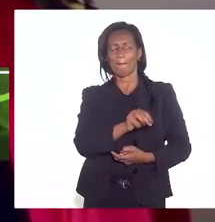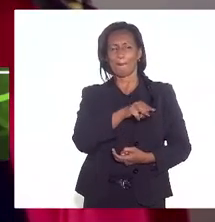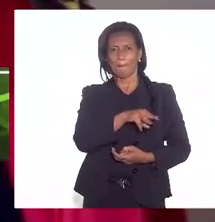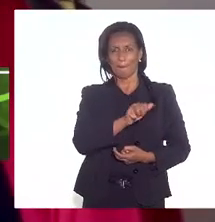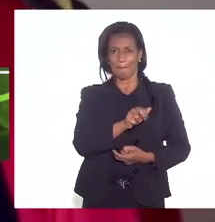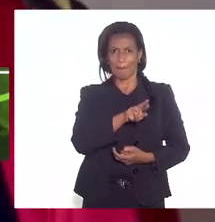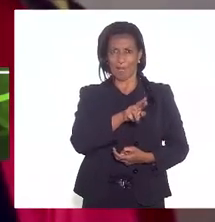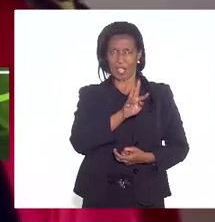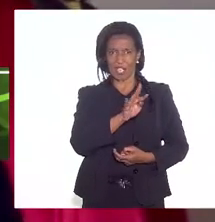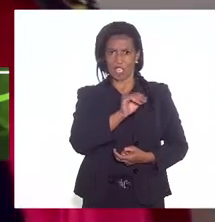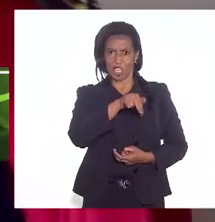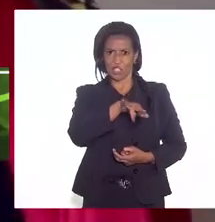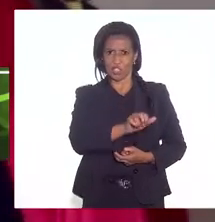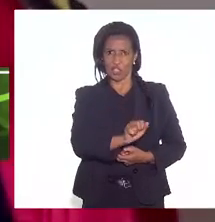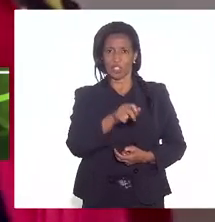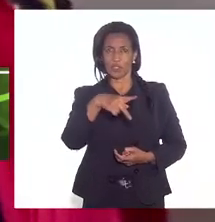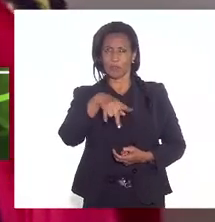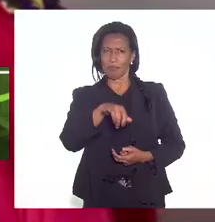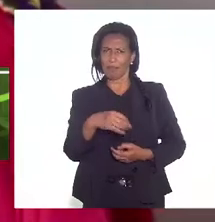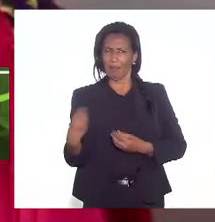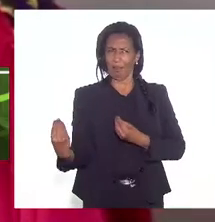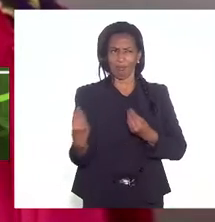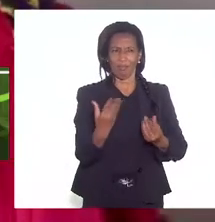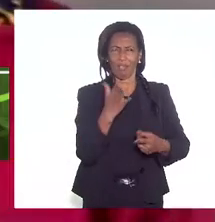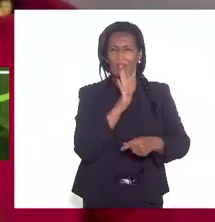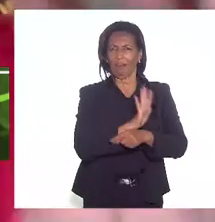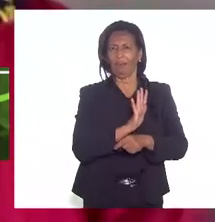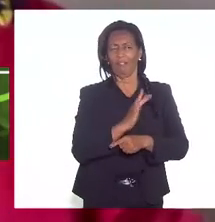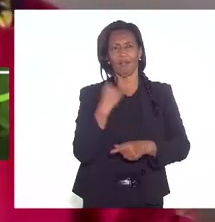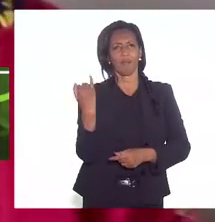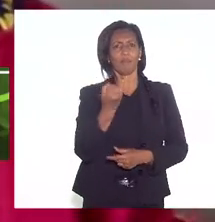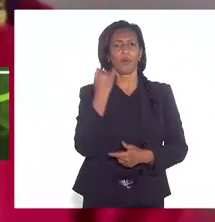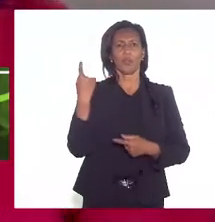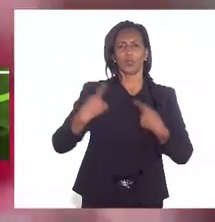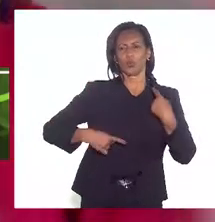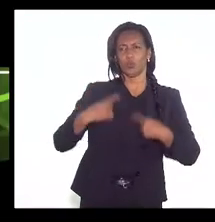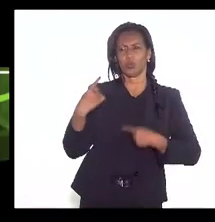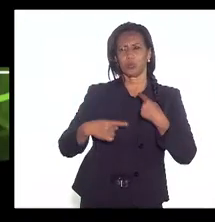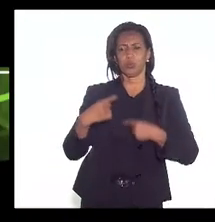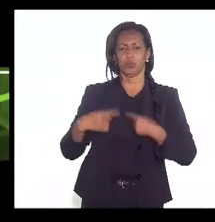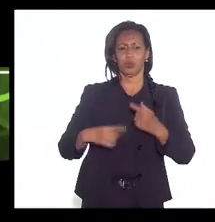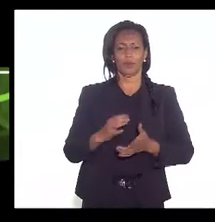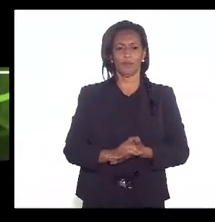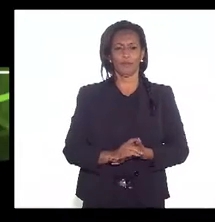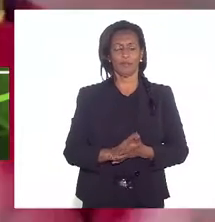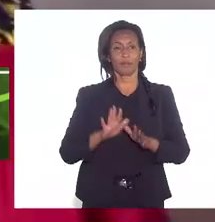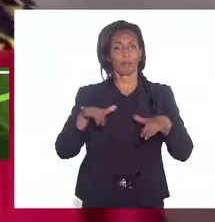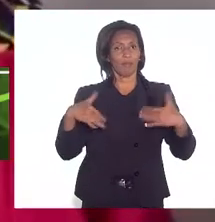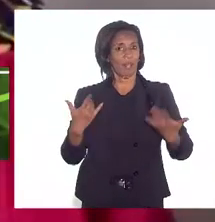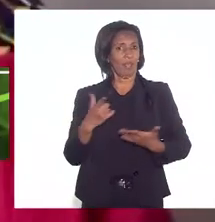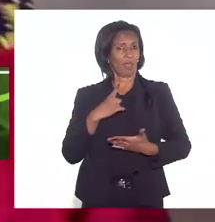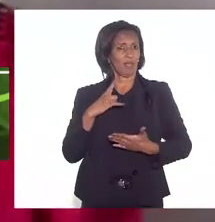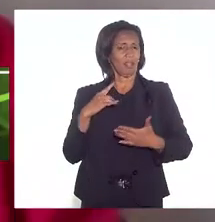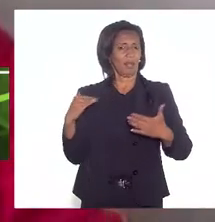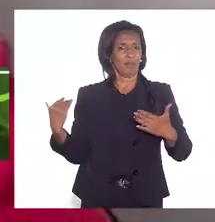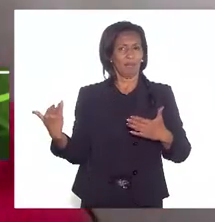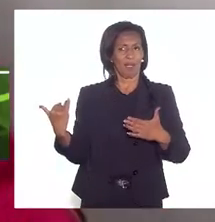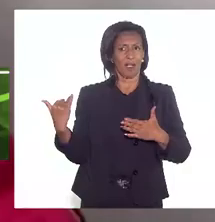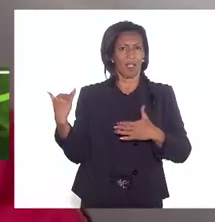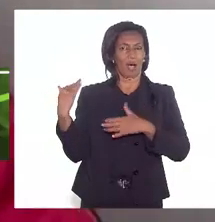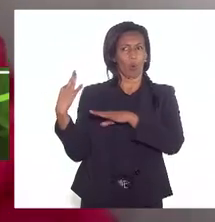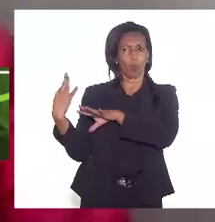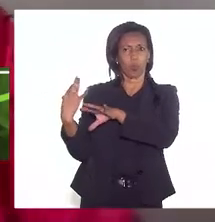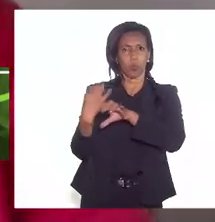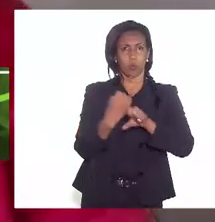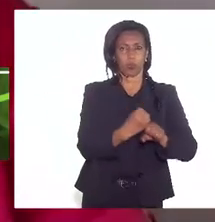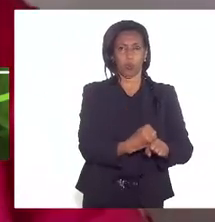também contribuições importantes para esse debate enfim quis dar também algum nível de resgate do ponto da